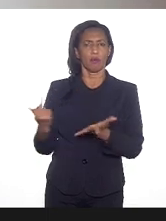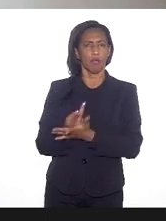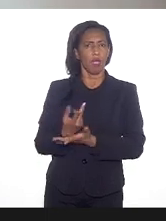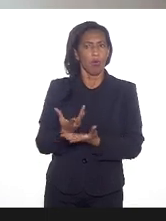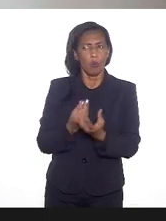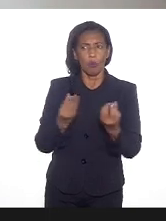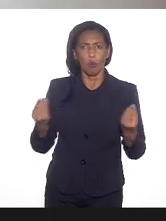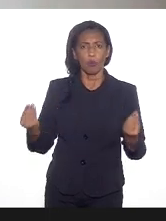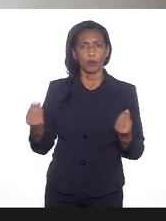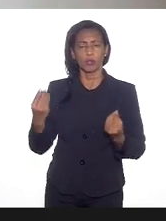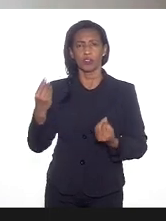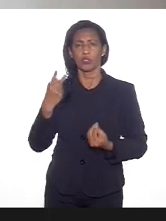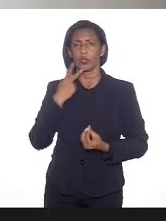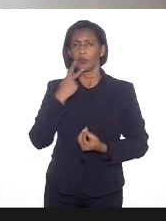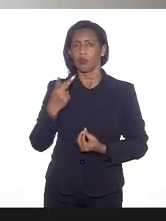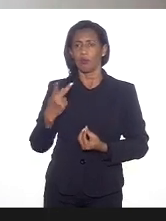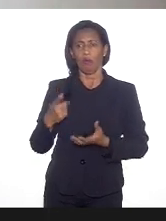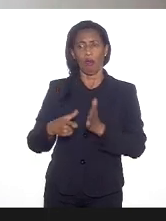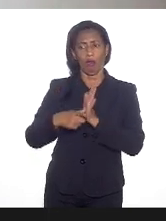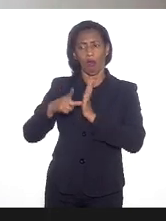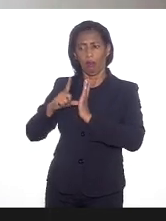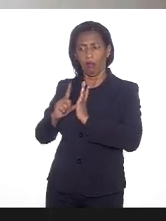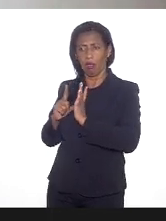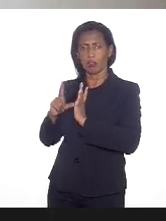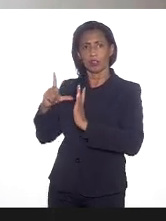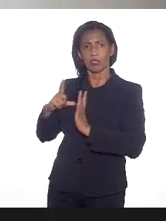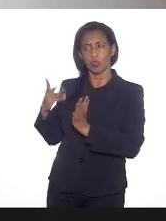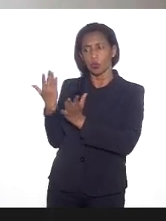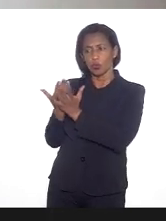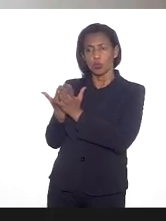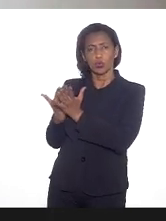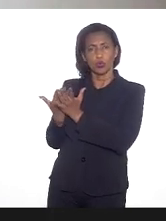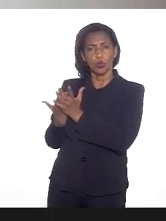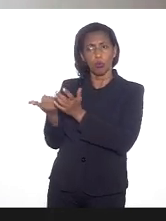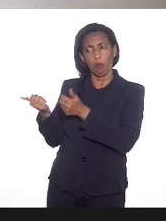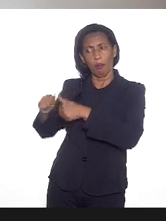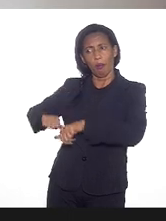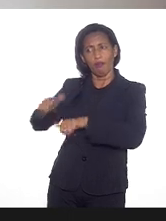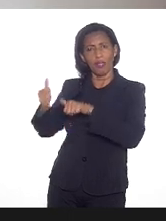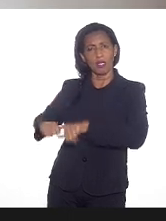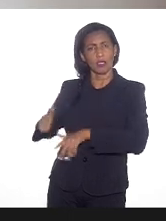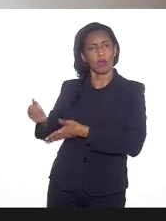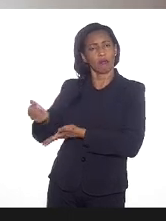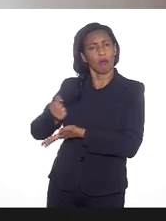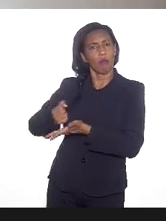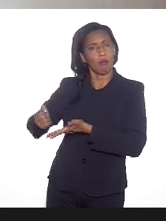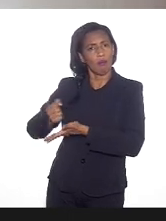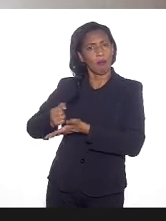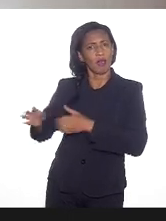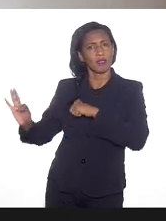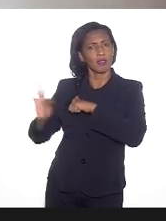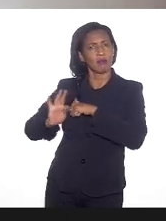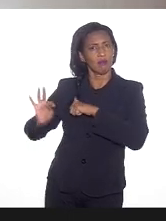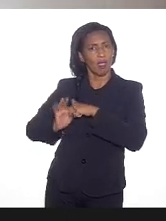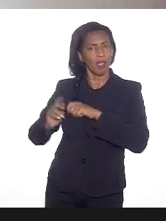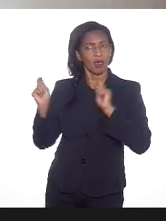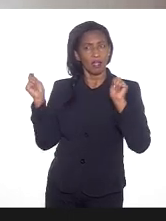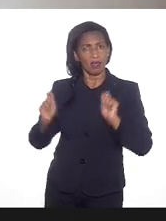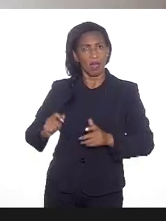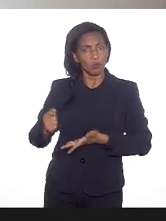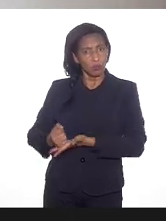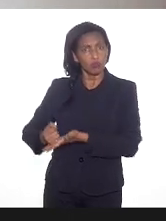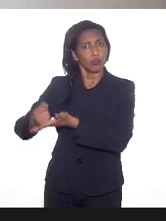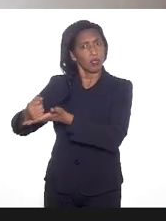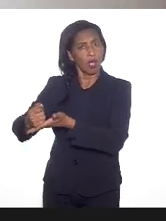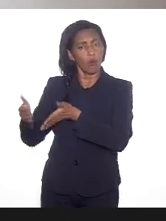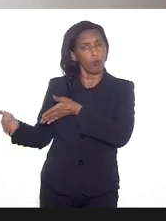sequer haver previamente estudos atuariais, embasamento técnico que, de fato, sustentassem